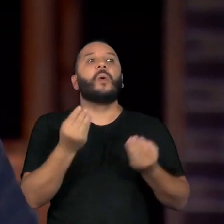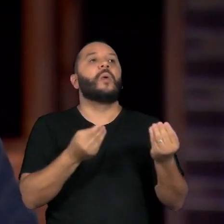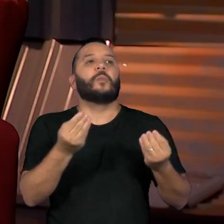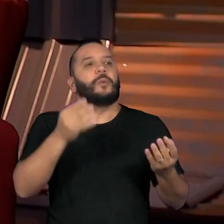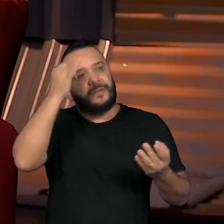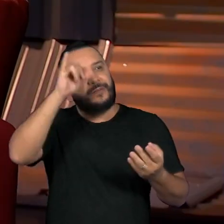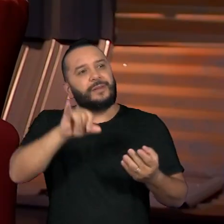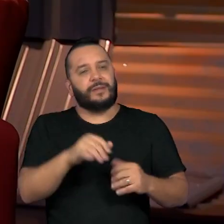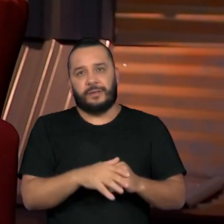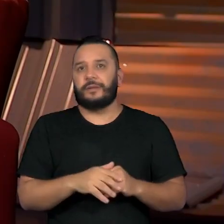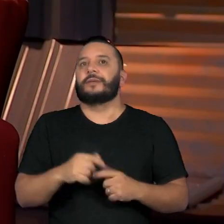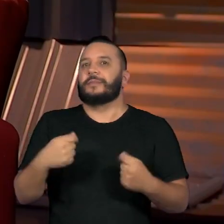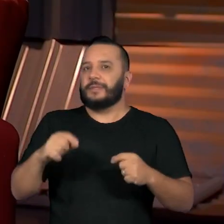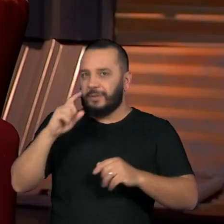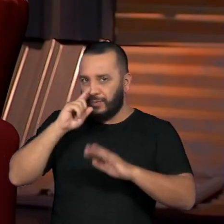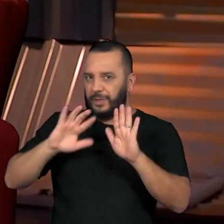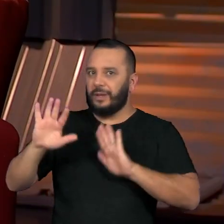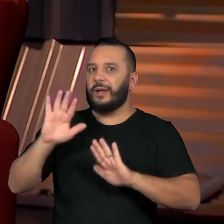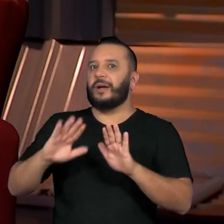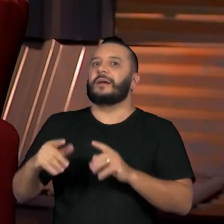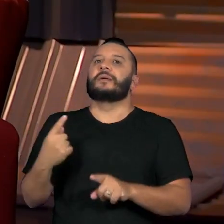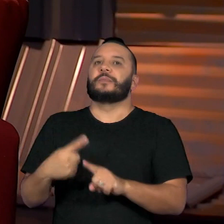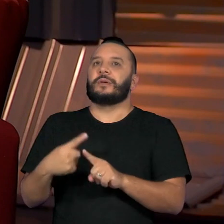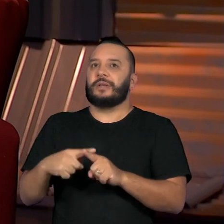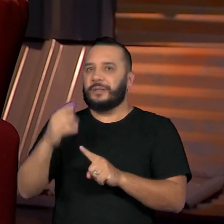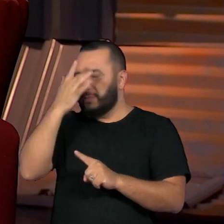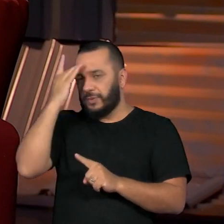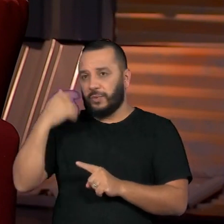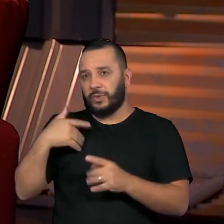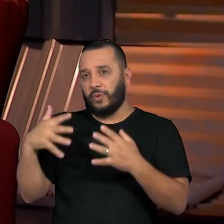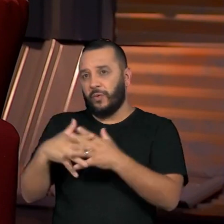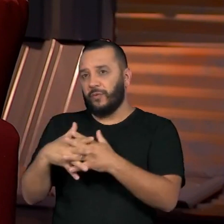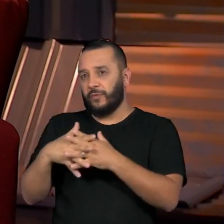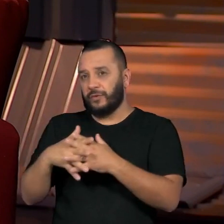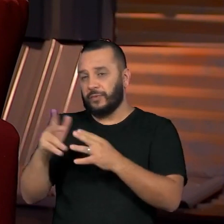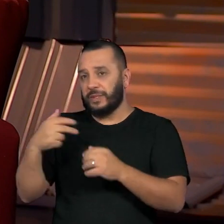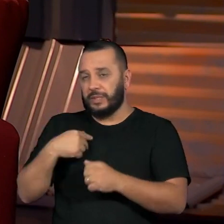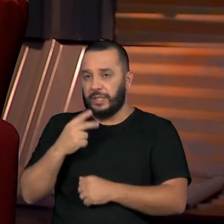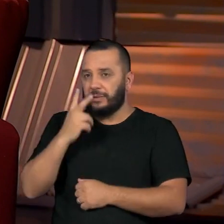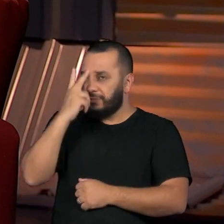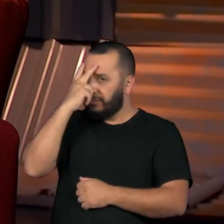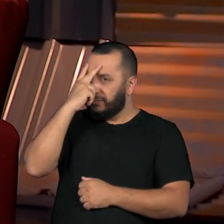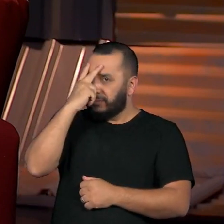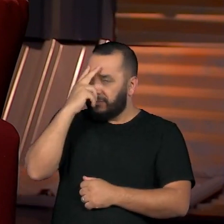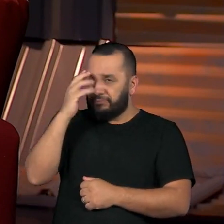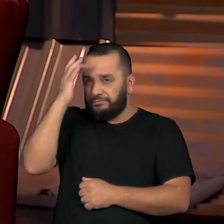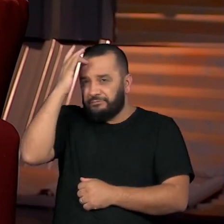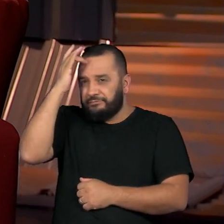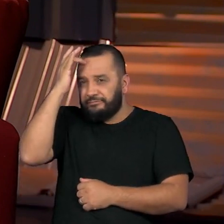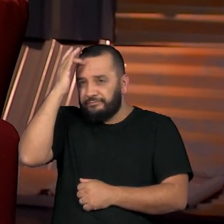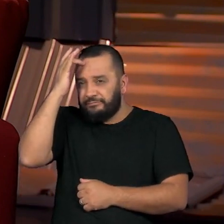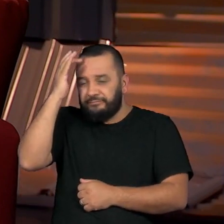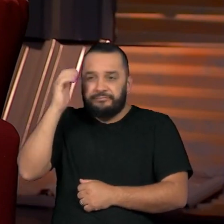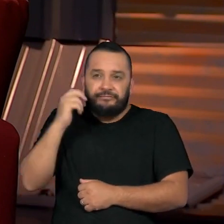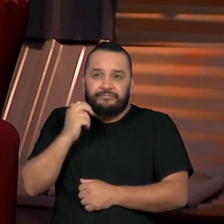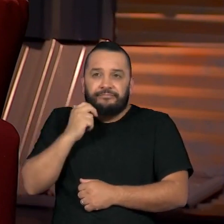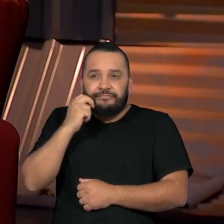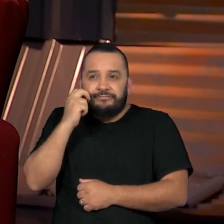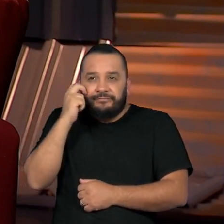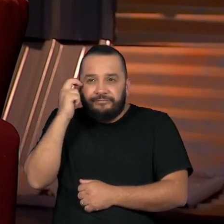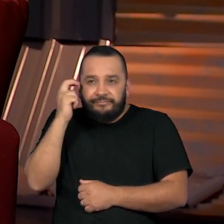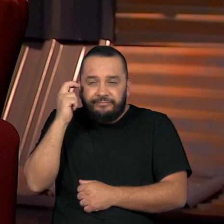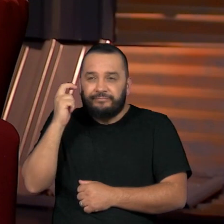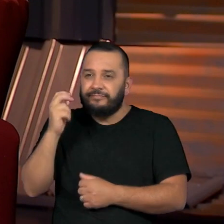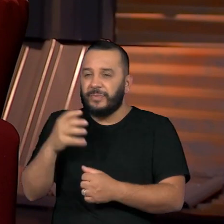autismo? Sim, a gente tem que tomar muito cuidado, que as pessoas confundem muitas vezes você ser tímido, você não gostar de muitas